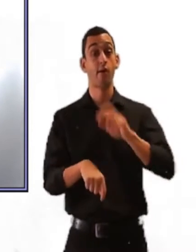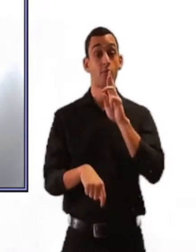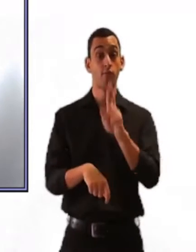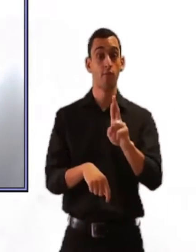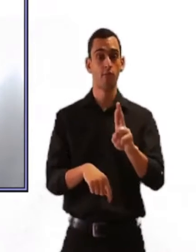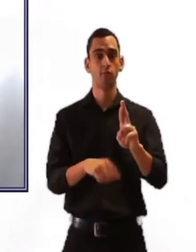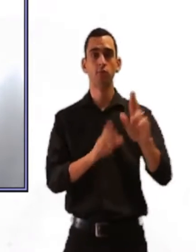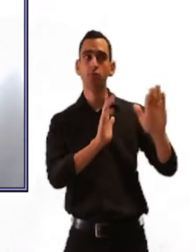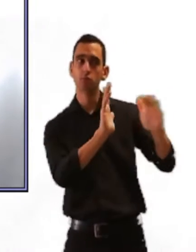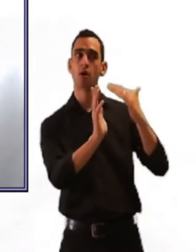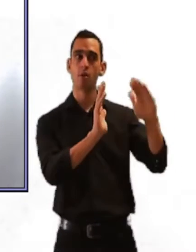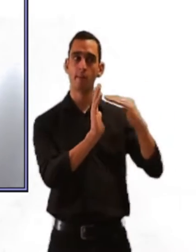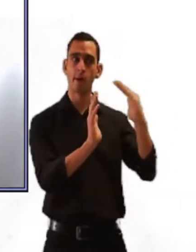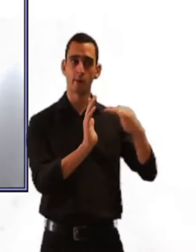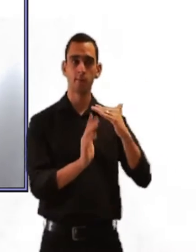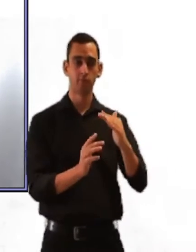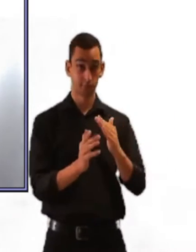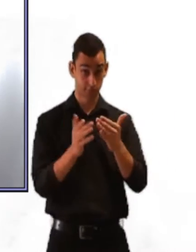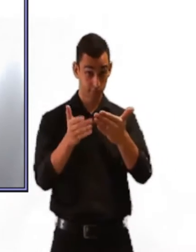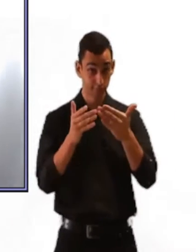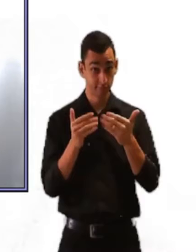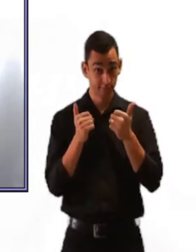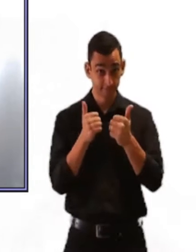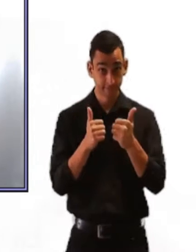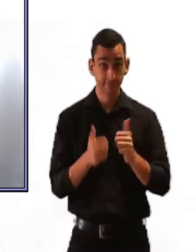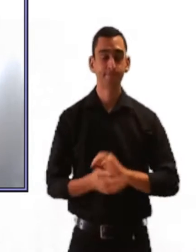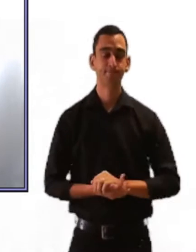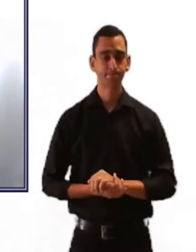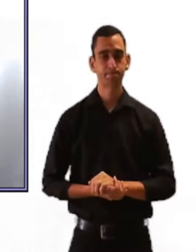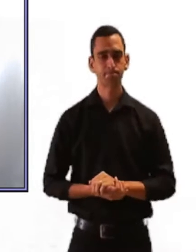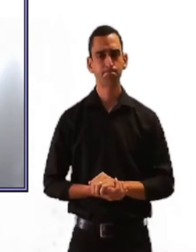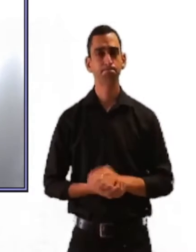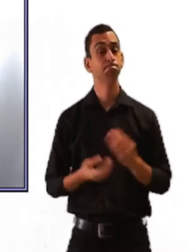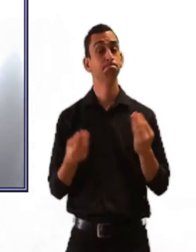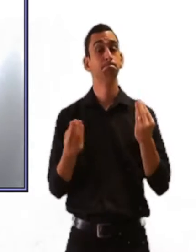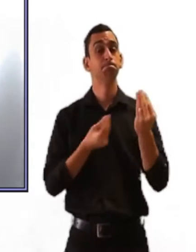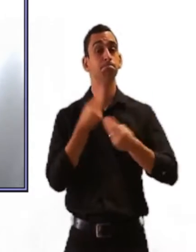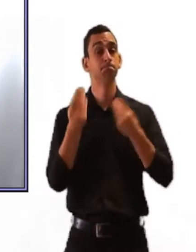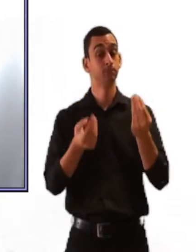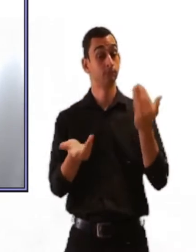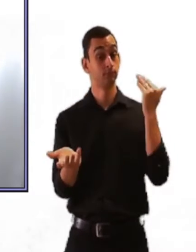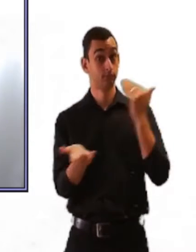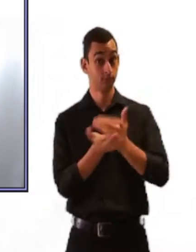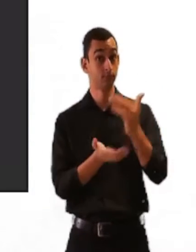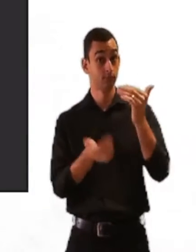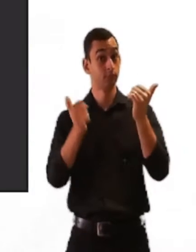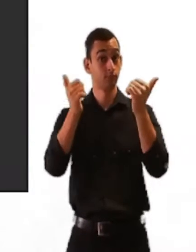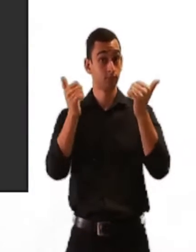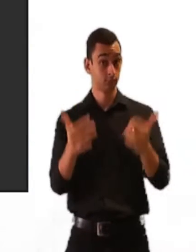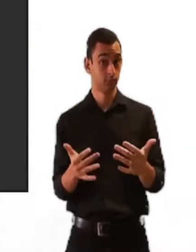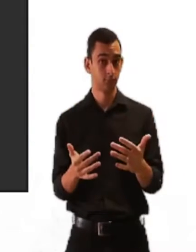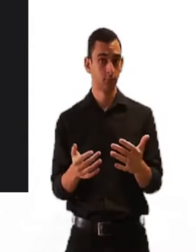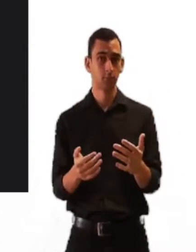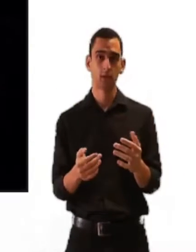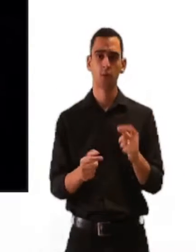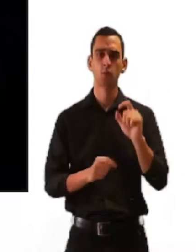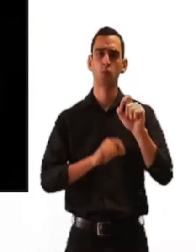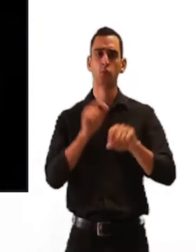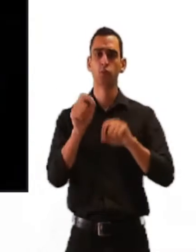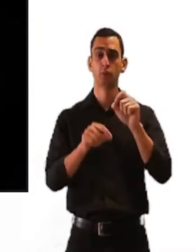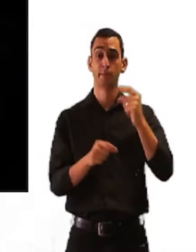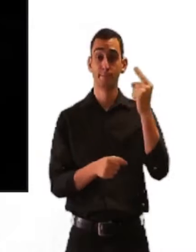aqui. O que eu quero inicialmente trabalhar com vocês? O primeiro ponto que eu quero tratar